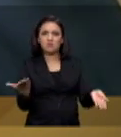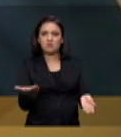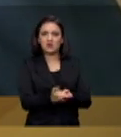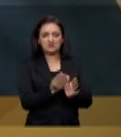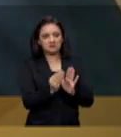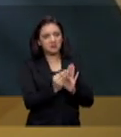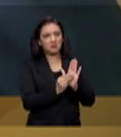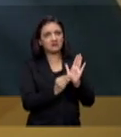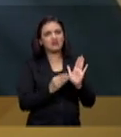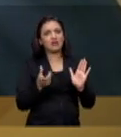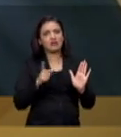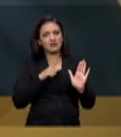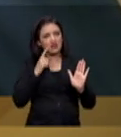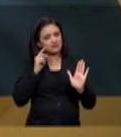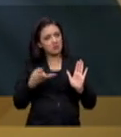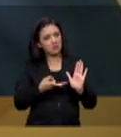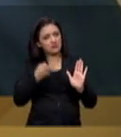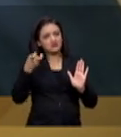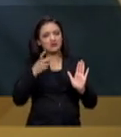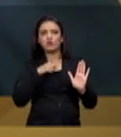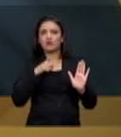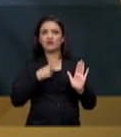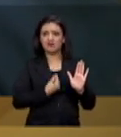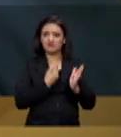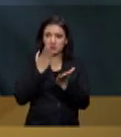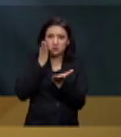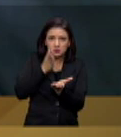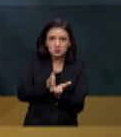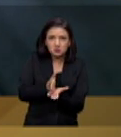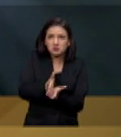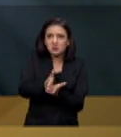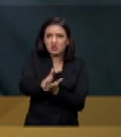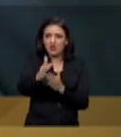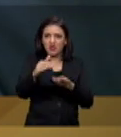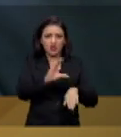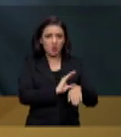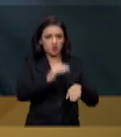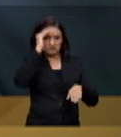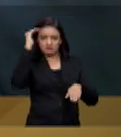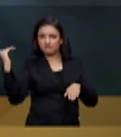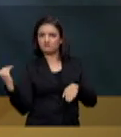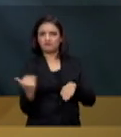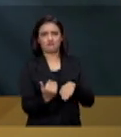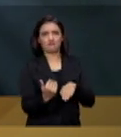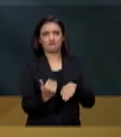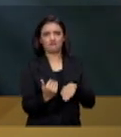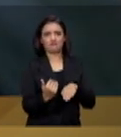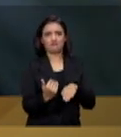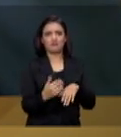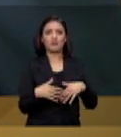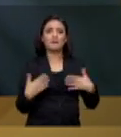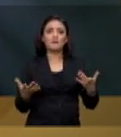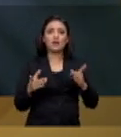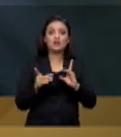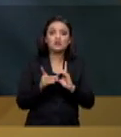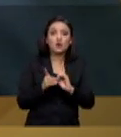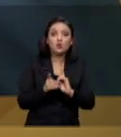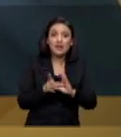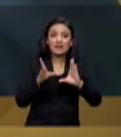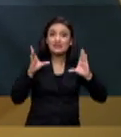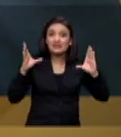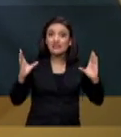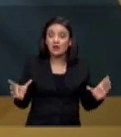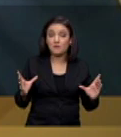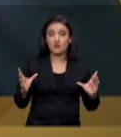retidão possível da leitura que tem dos dispositivos da Constituição. E, numa democracia com harmonia de